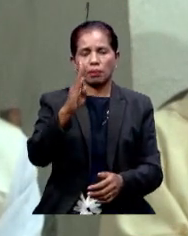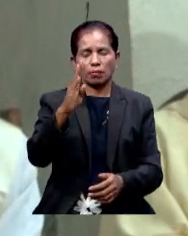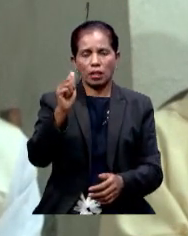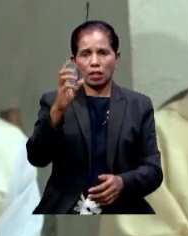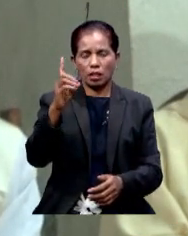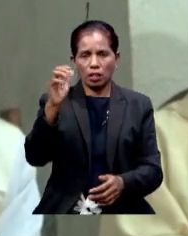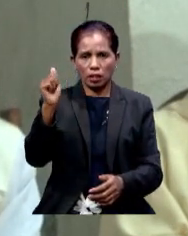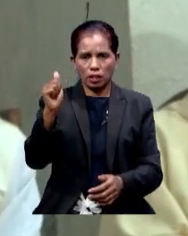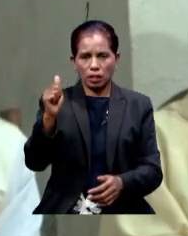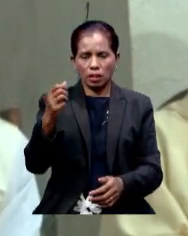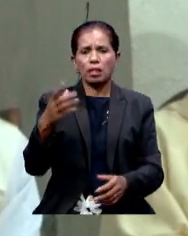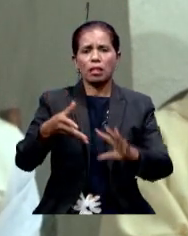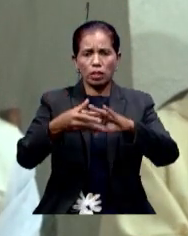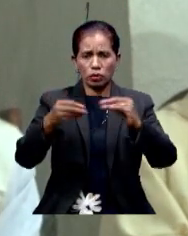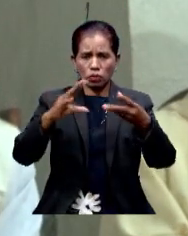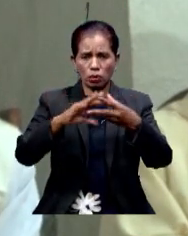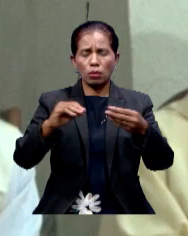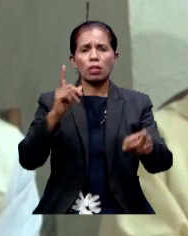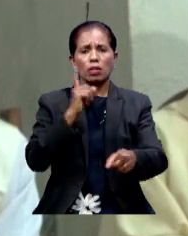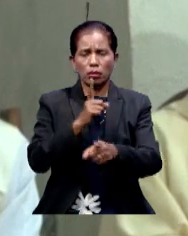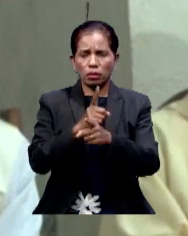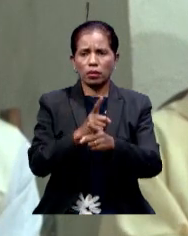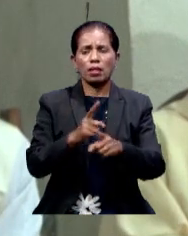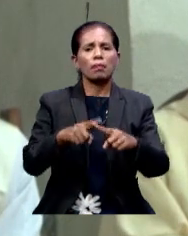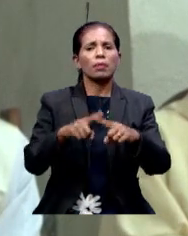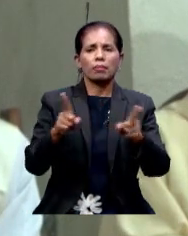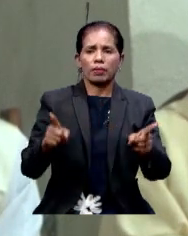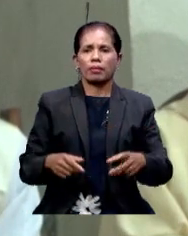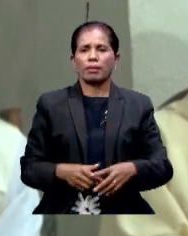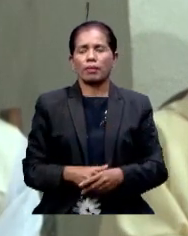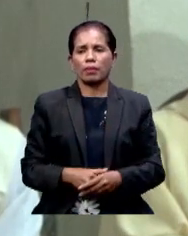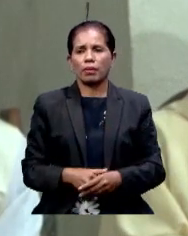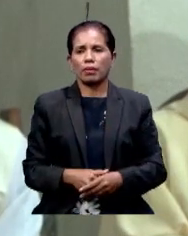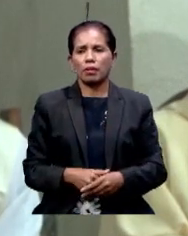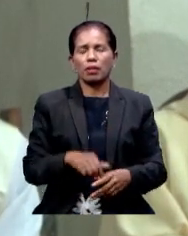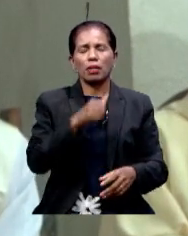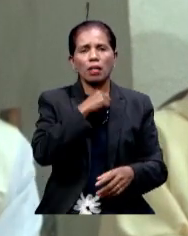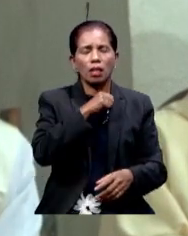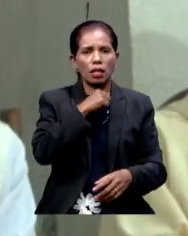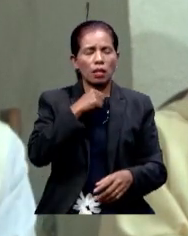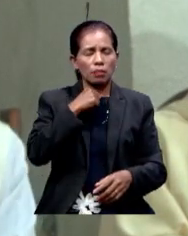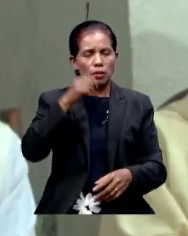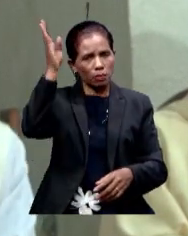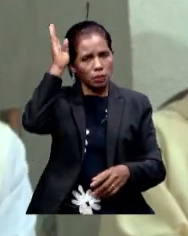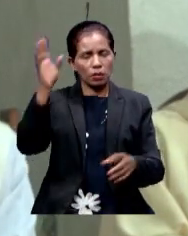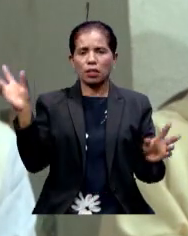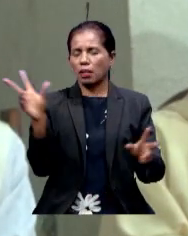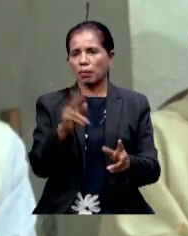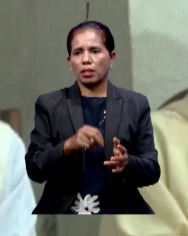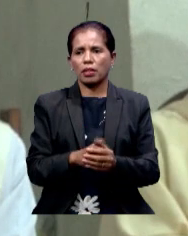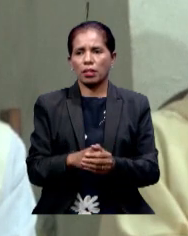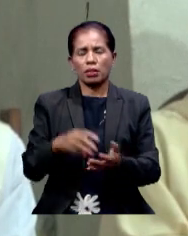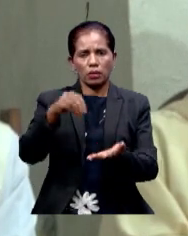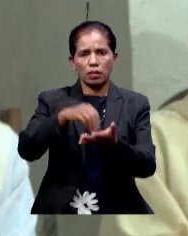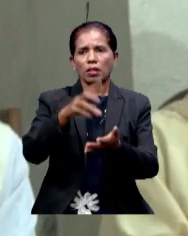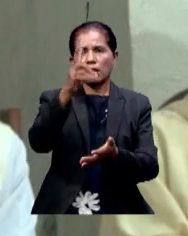Também é histórico, tempo teve. Mas, Dom Basílio Lagoi, a total